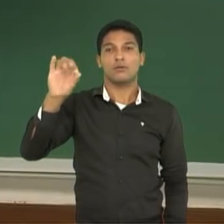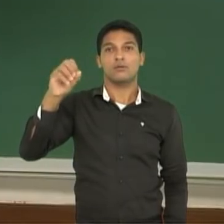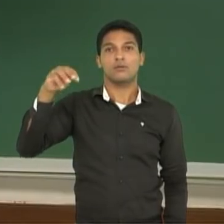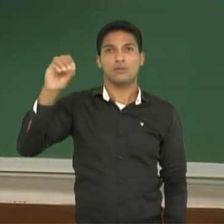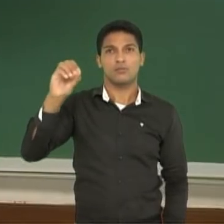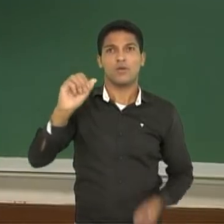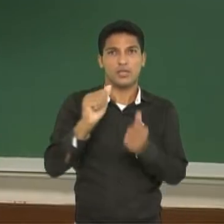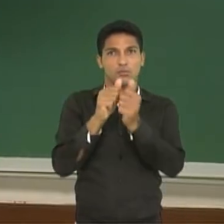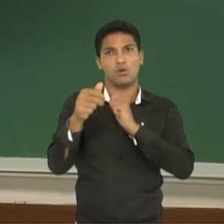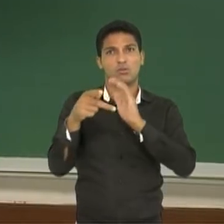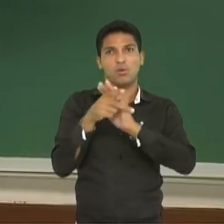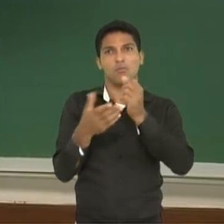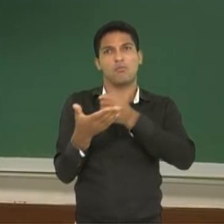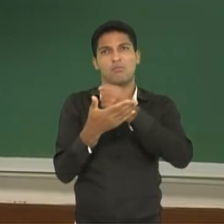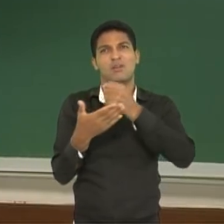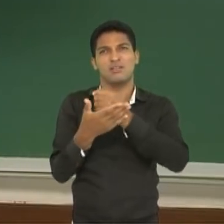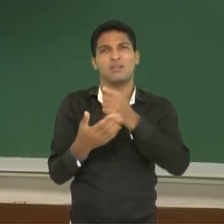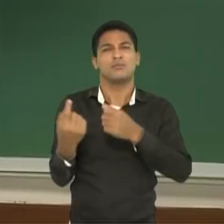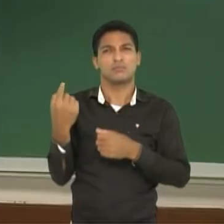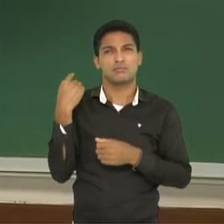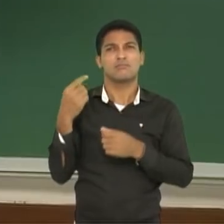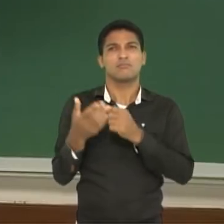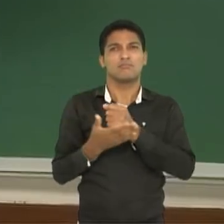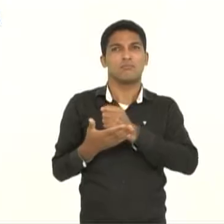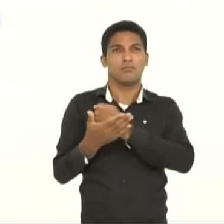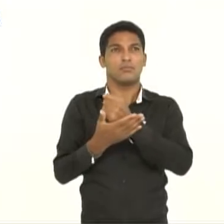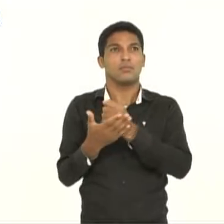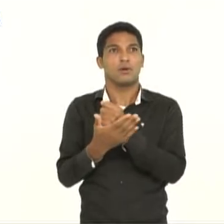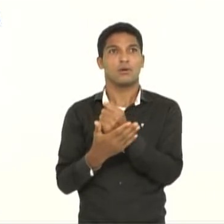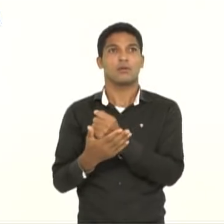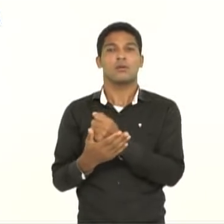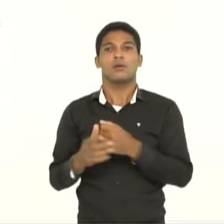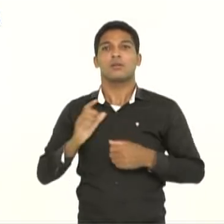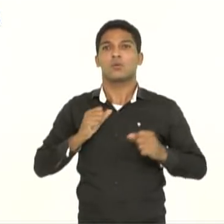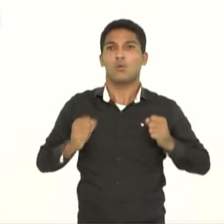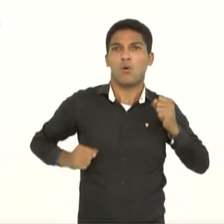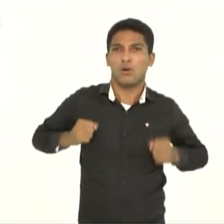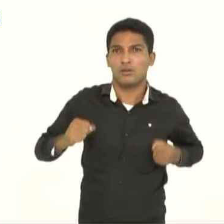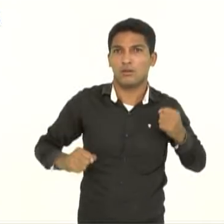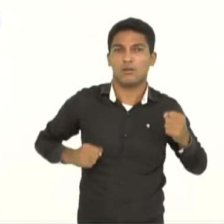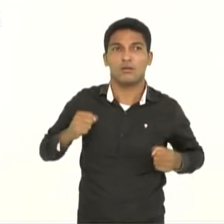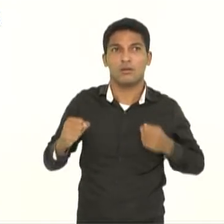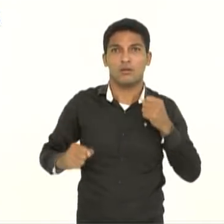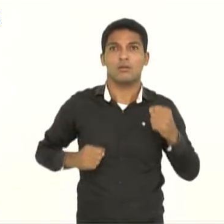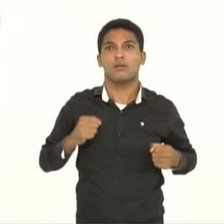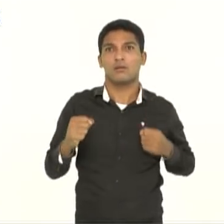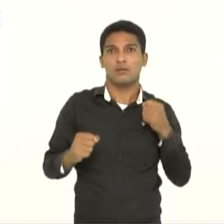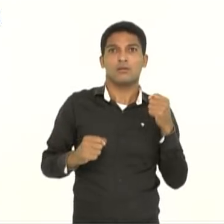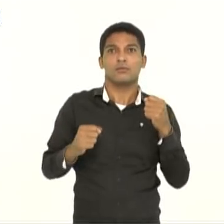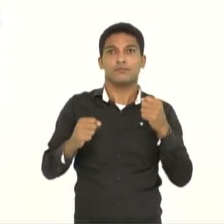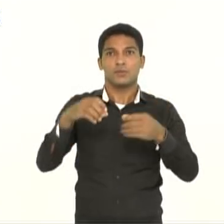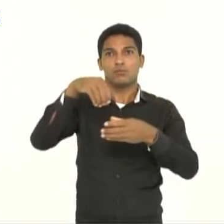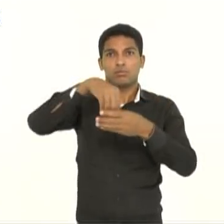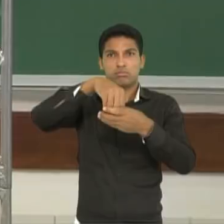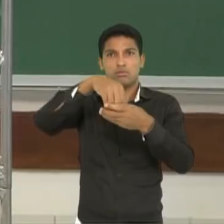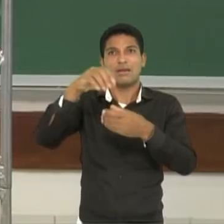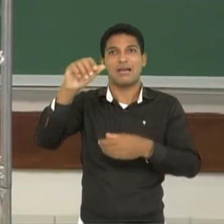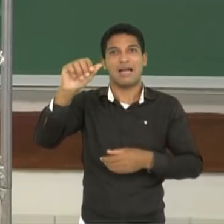nós temos. Então, no atletismo nós temos o quê? As corridas. Nós vimos ainda que nós podemos ter as